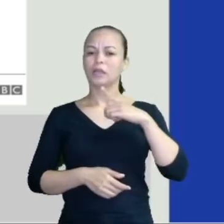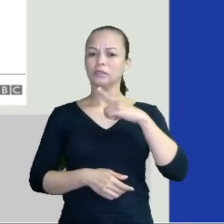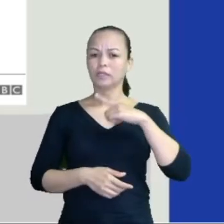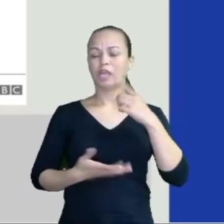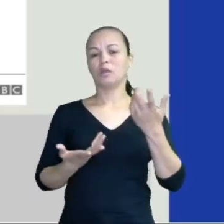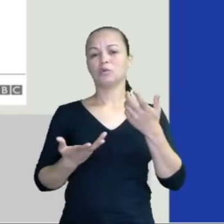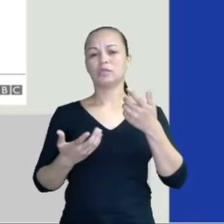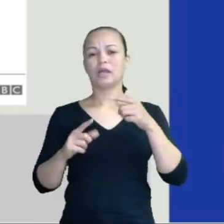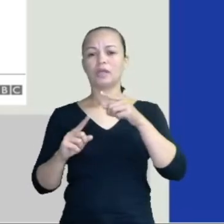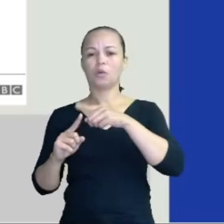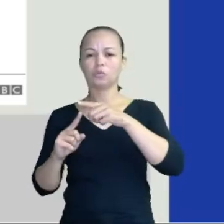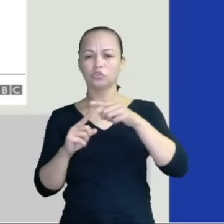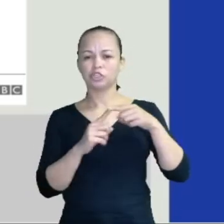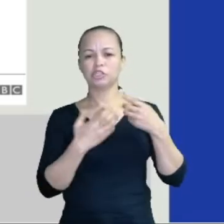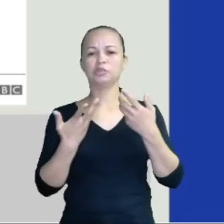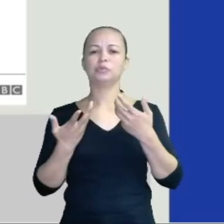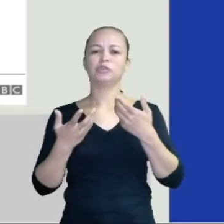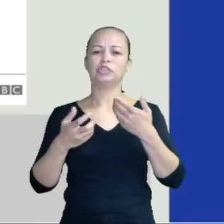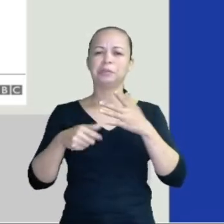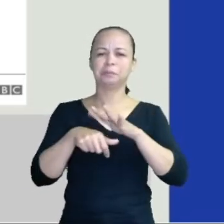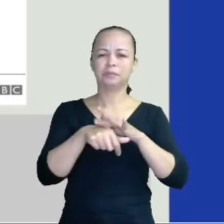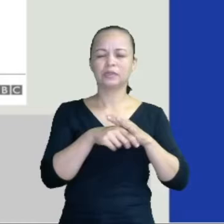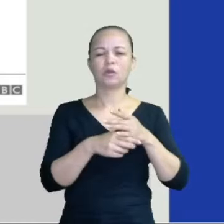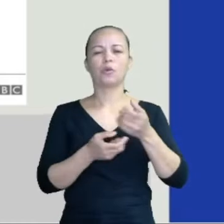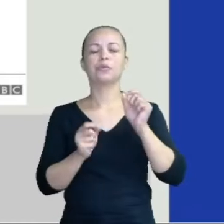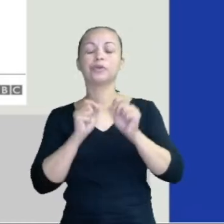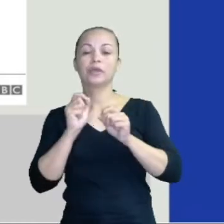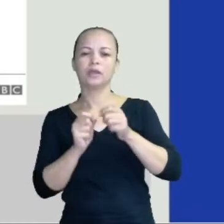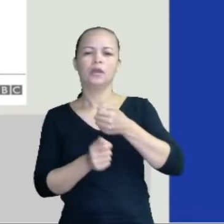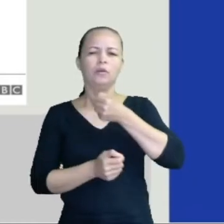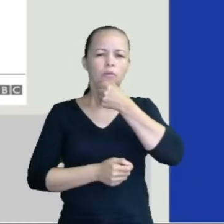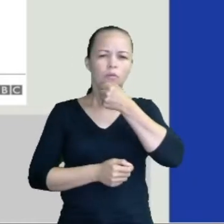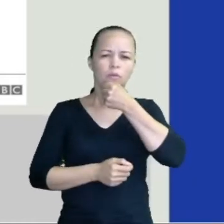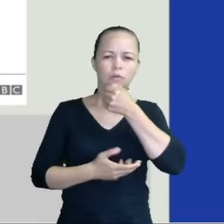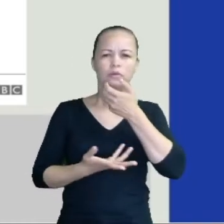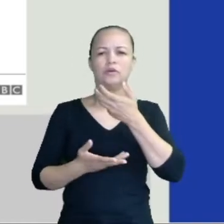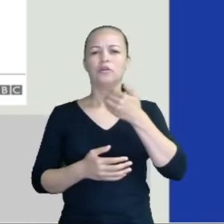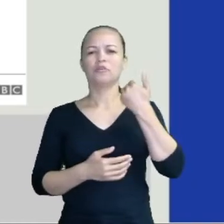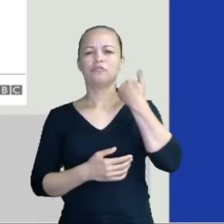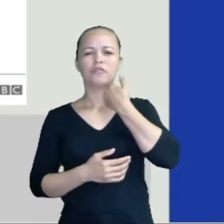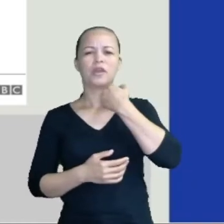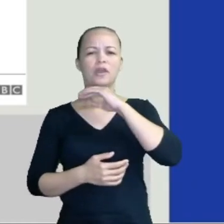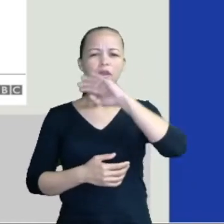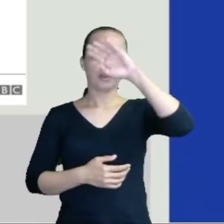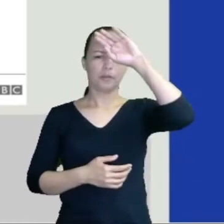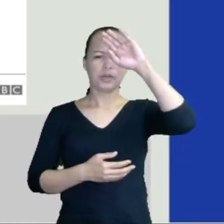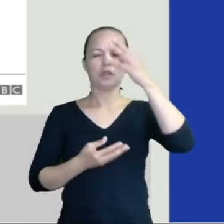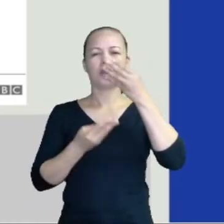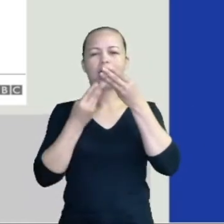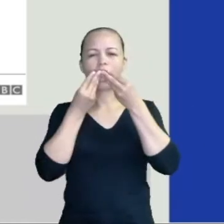alguns sintomas mais comuns: tosse, febre, perda de olfato ou paladar,